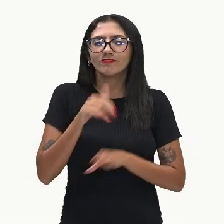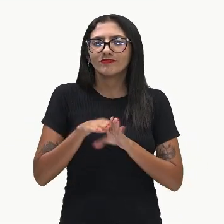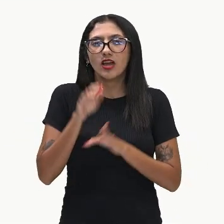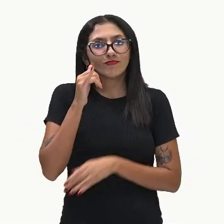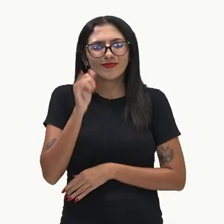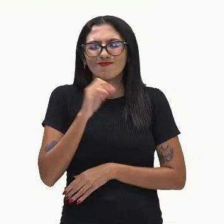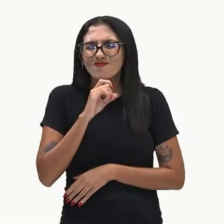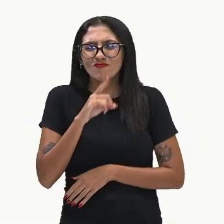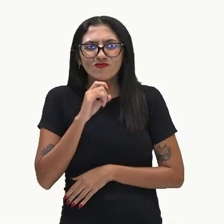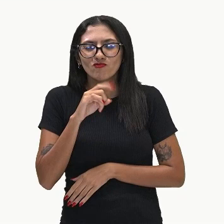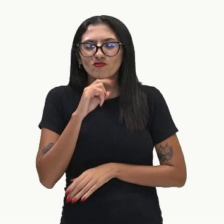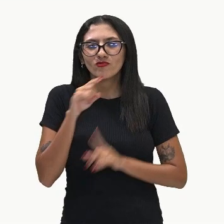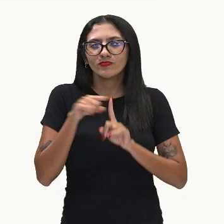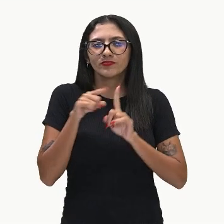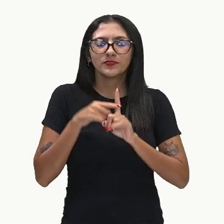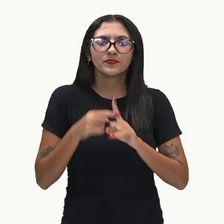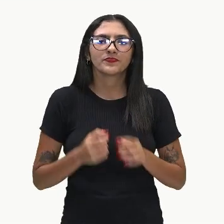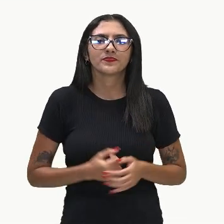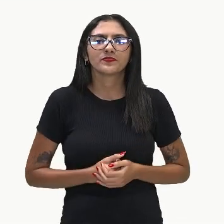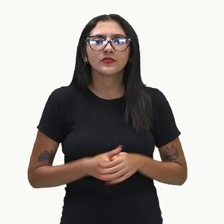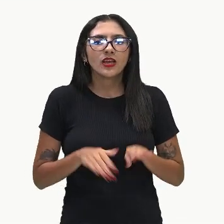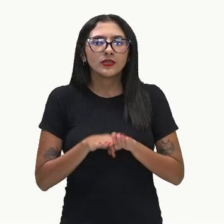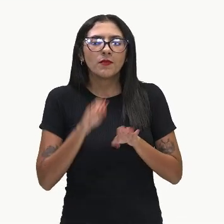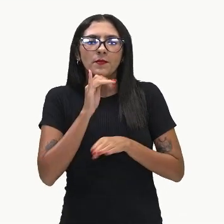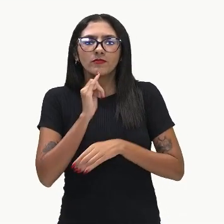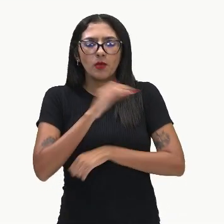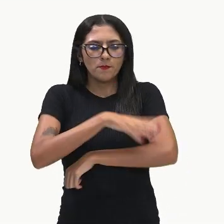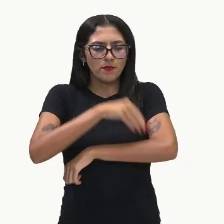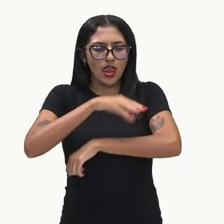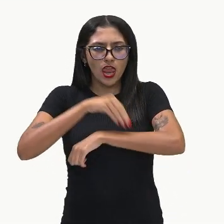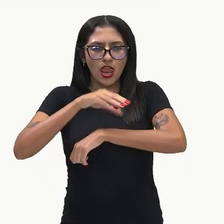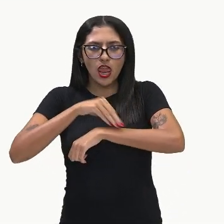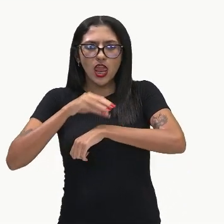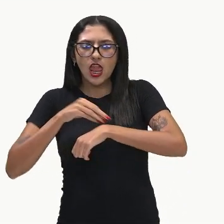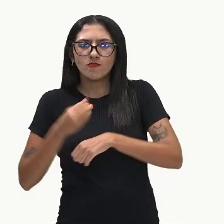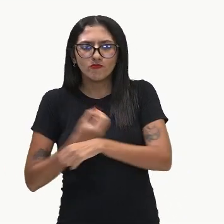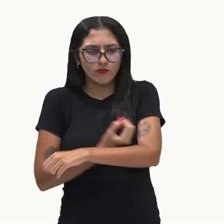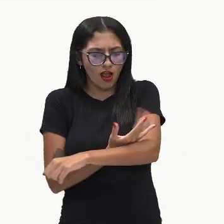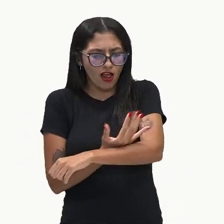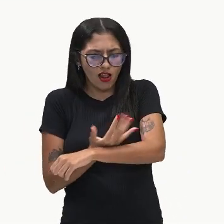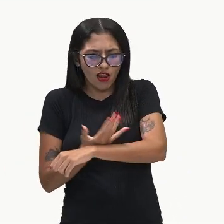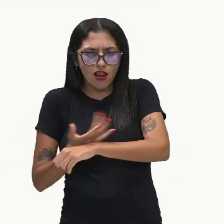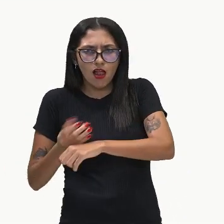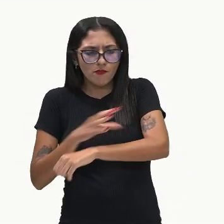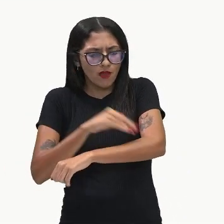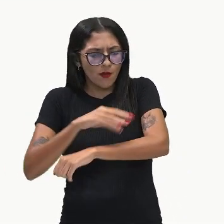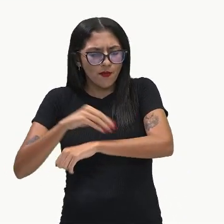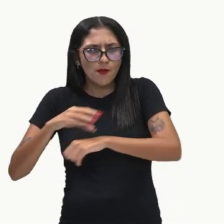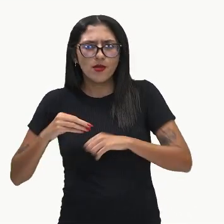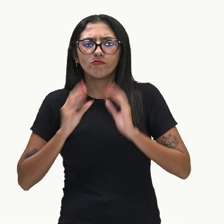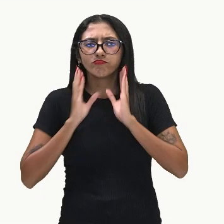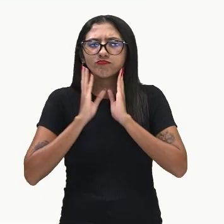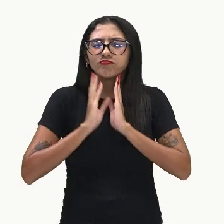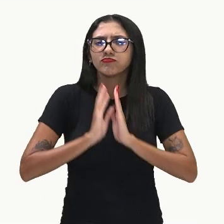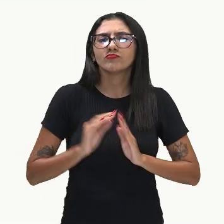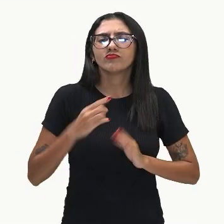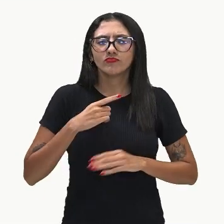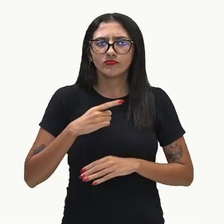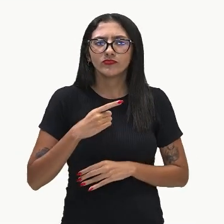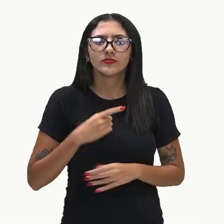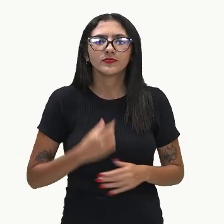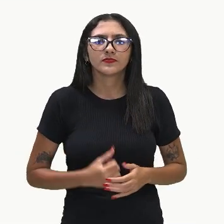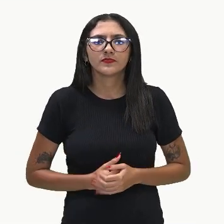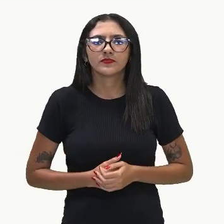infertilidade. Excesso de pelo, ela vai começar a desenvolver mais pelo ali do seu corpo.